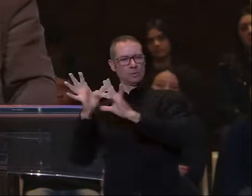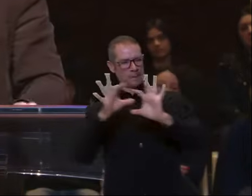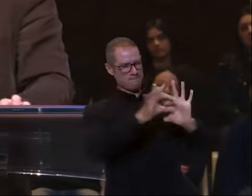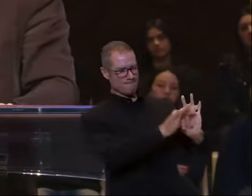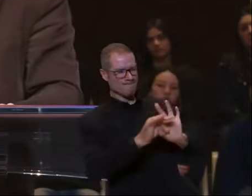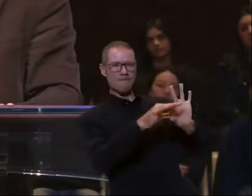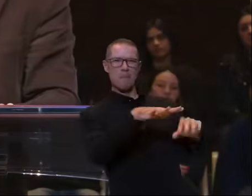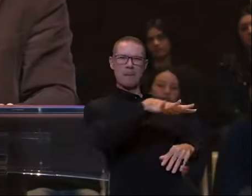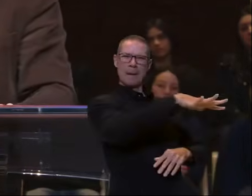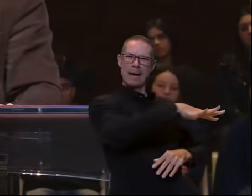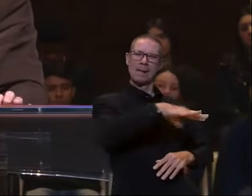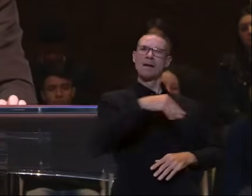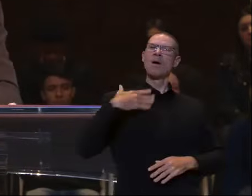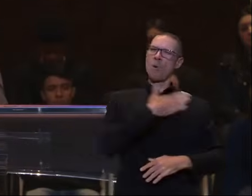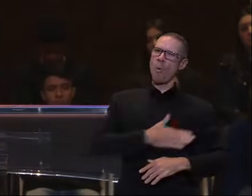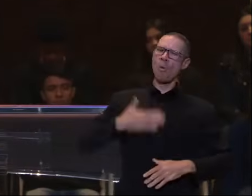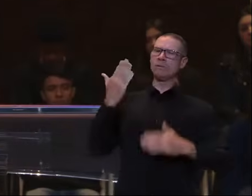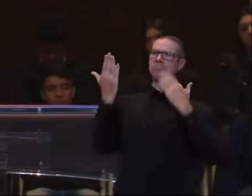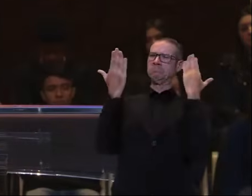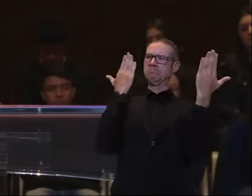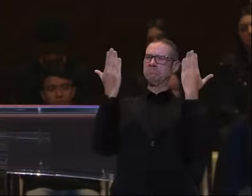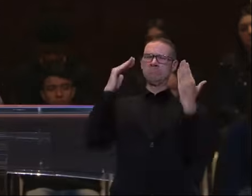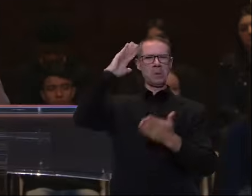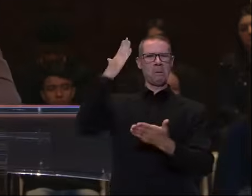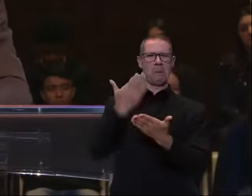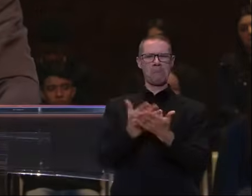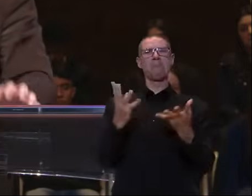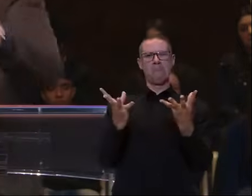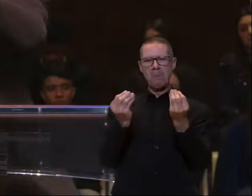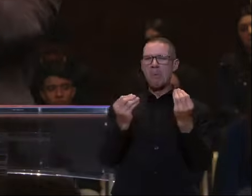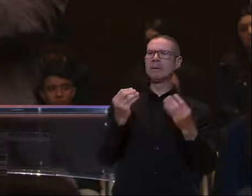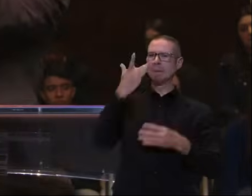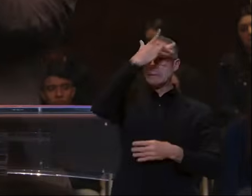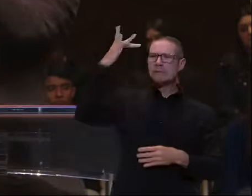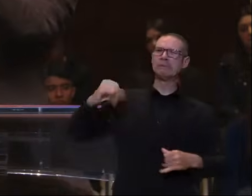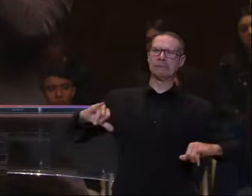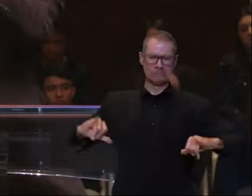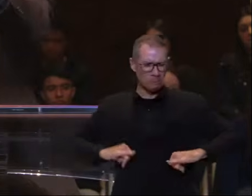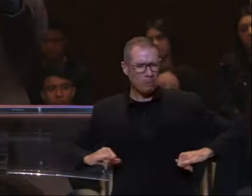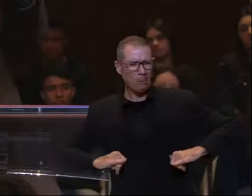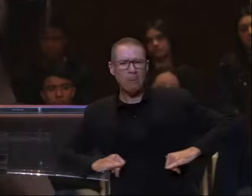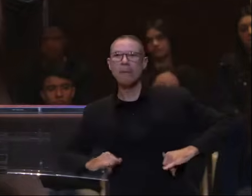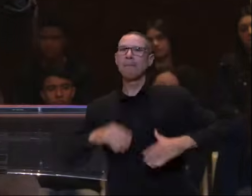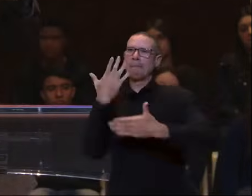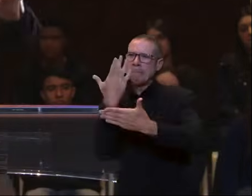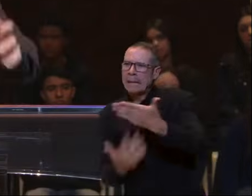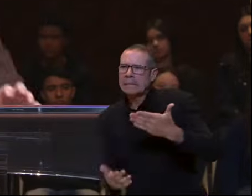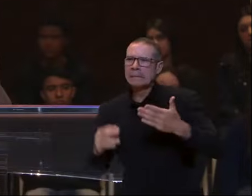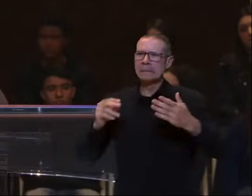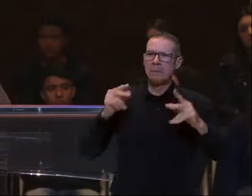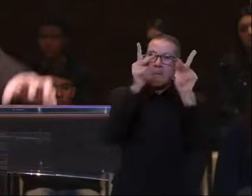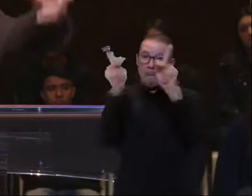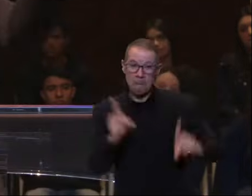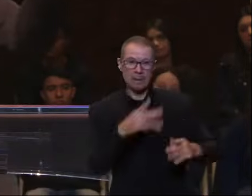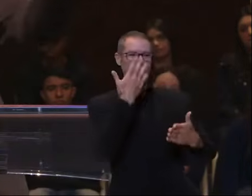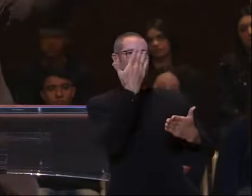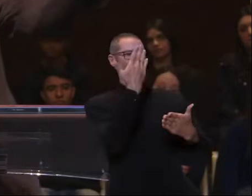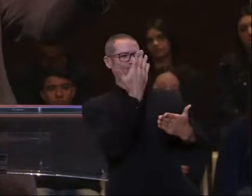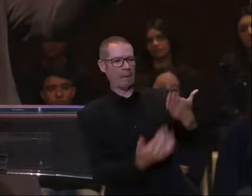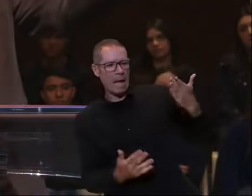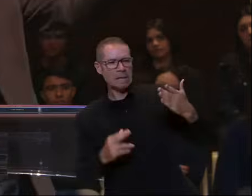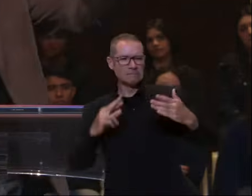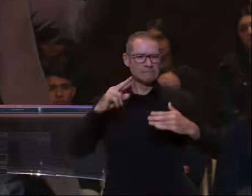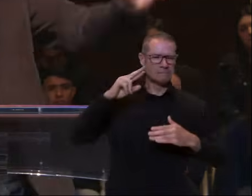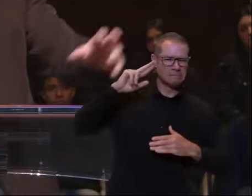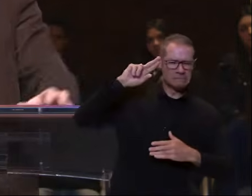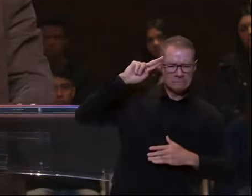E eu gosto de ilustrar isso. Eu creio que tem muita gente que está sofrendo, perdendo a paz, perdendo o